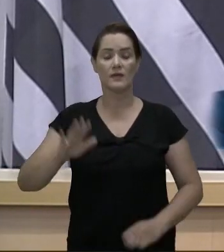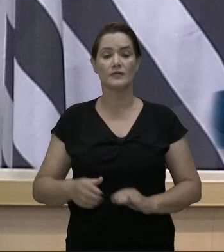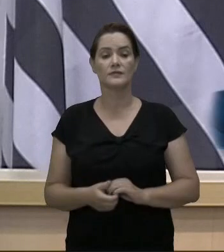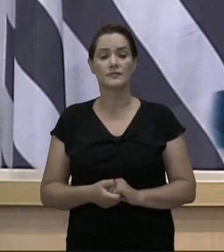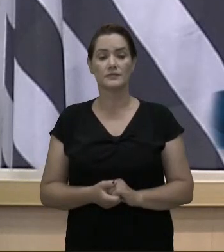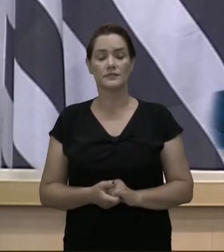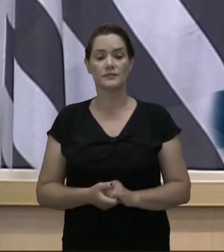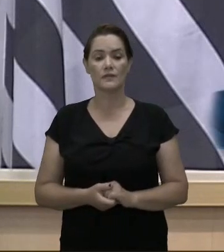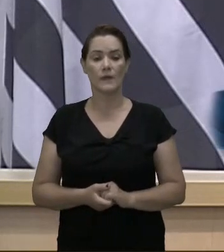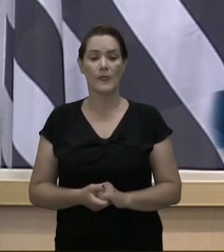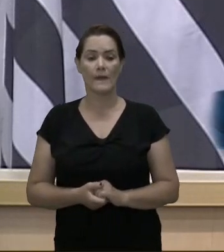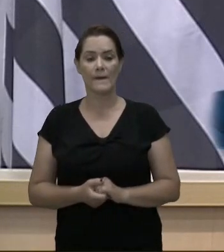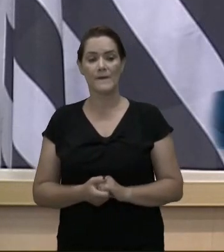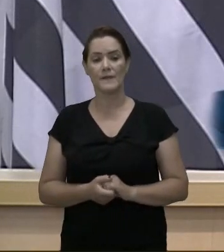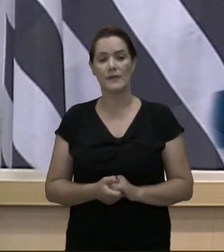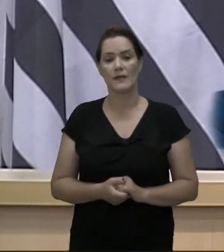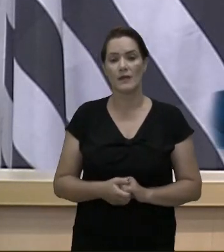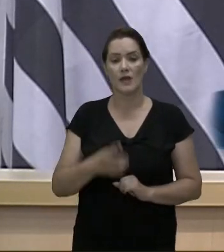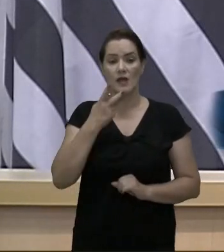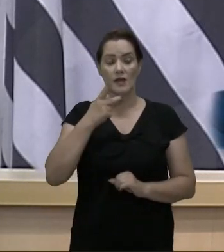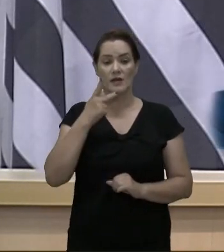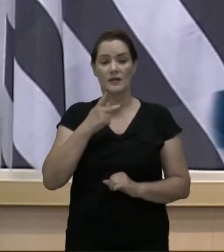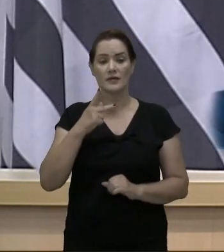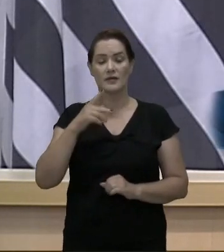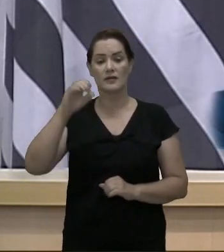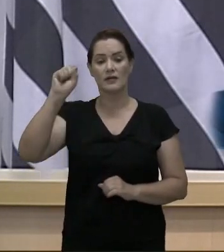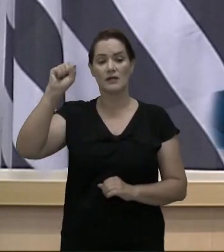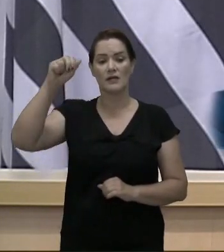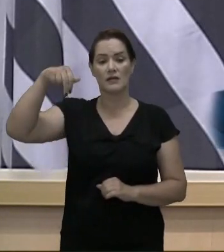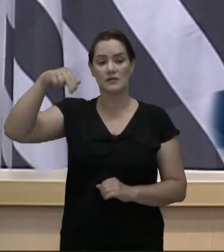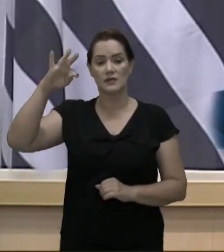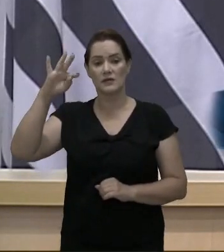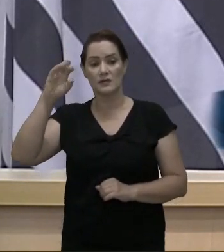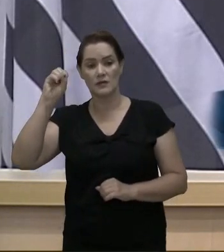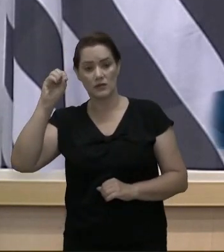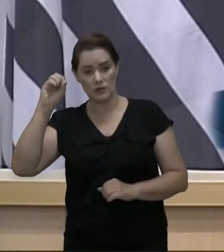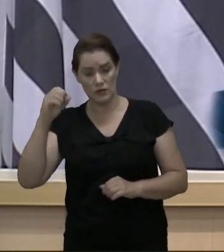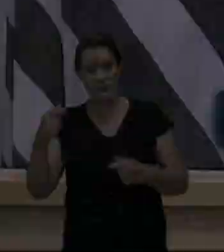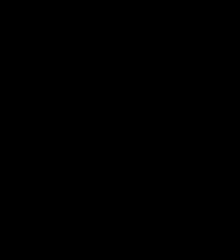É Santos e Guarujá, né? Que estava há 100 anos parado.